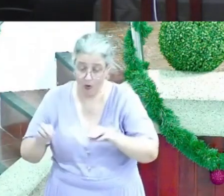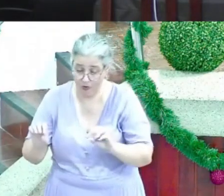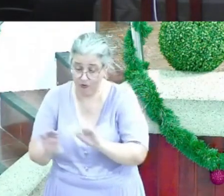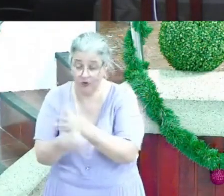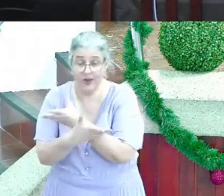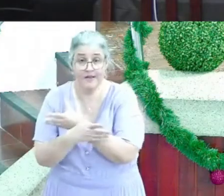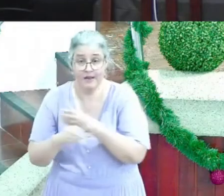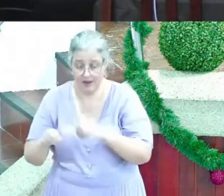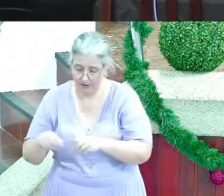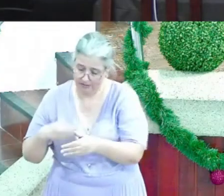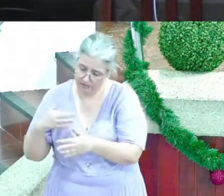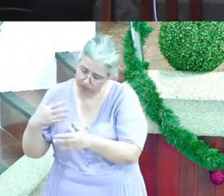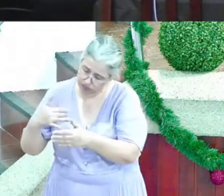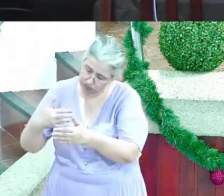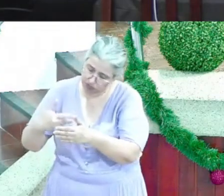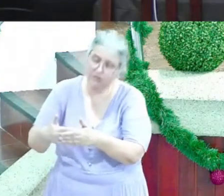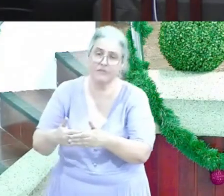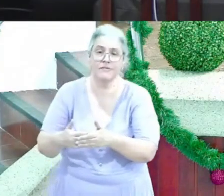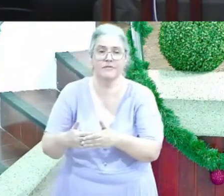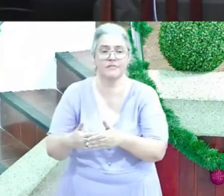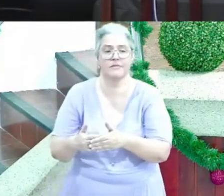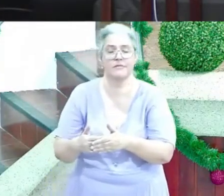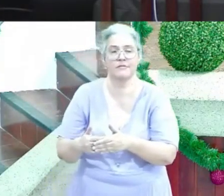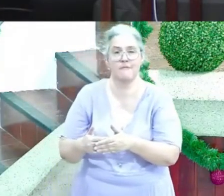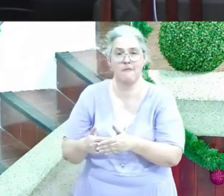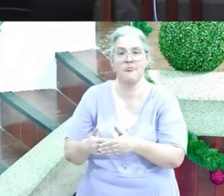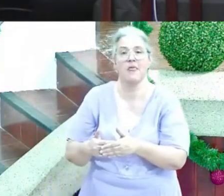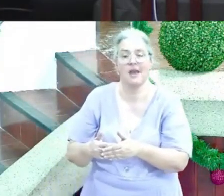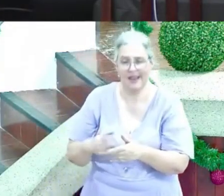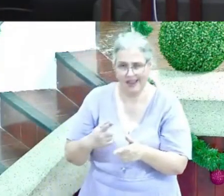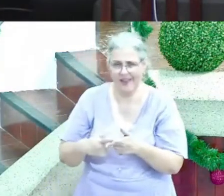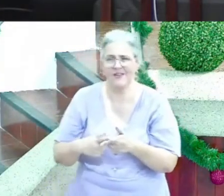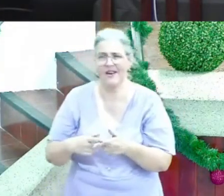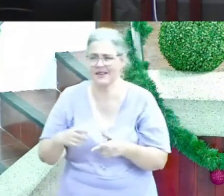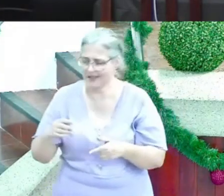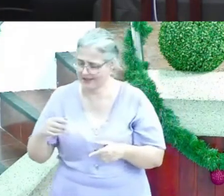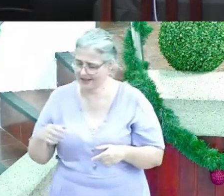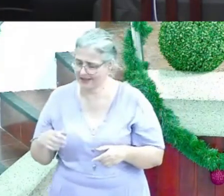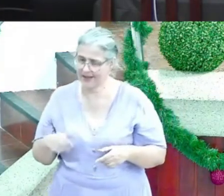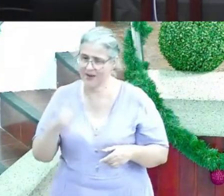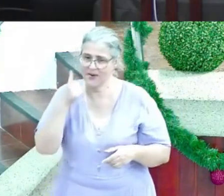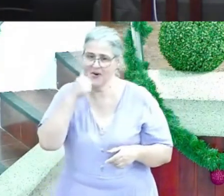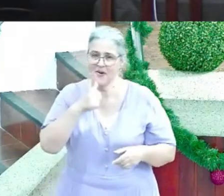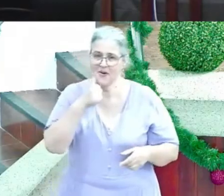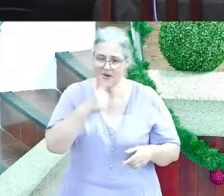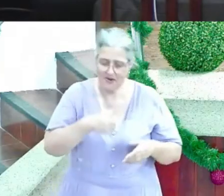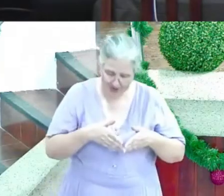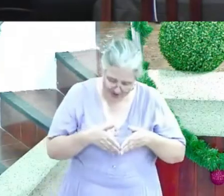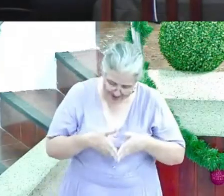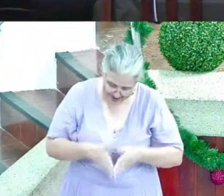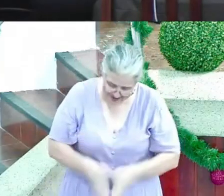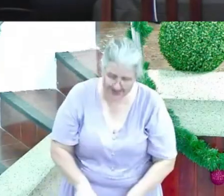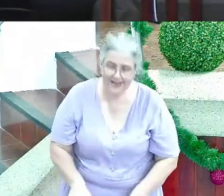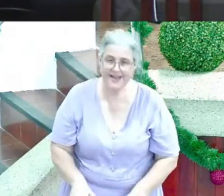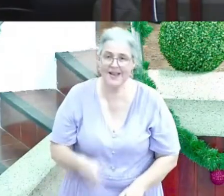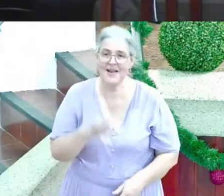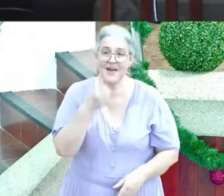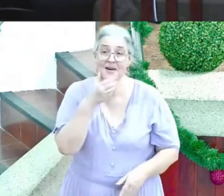O descendente da mulher, que esmagaria a cabeça da serpente, ou da antiga serpente, a